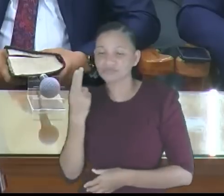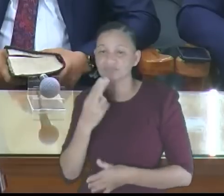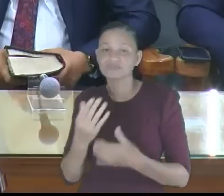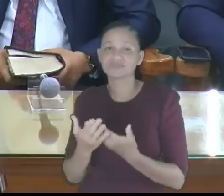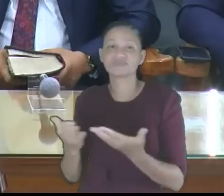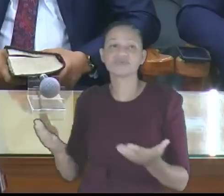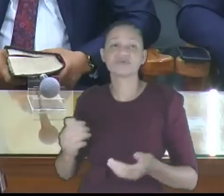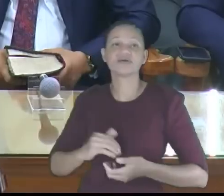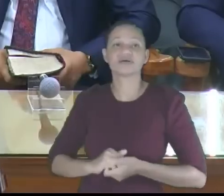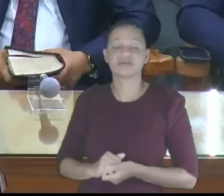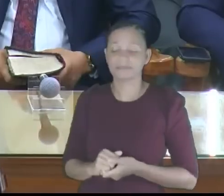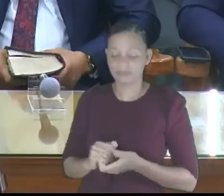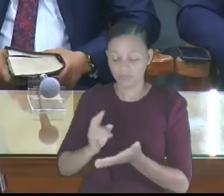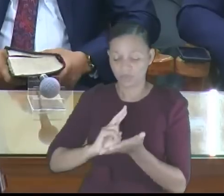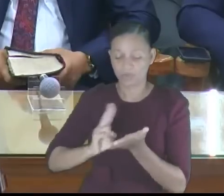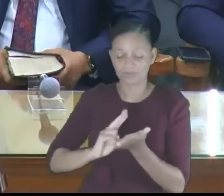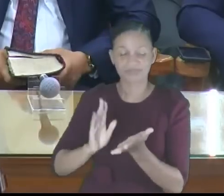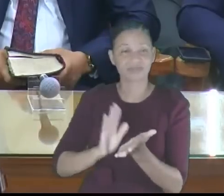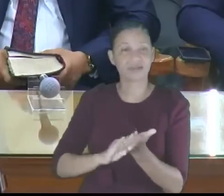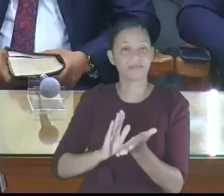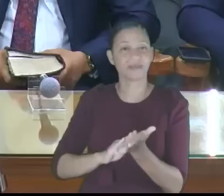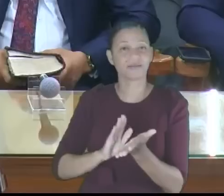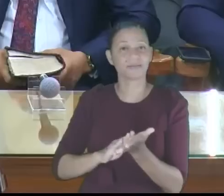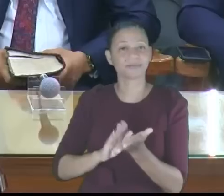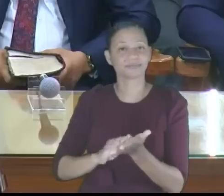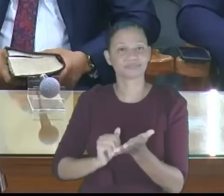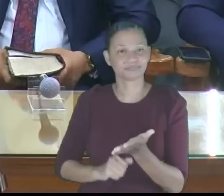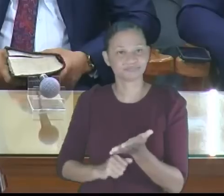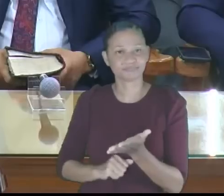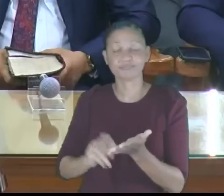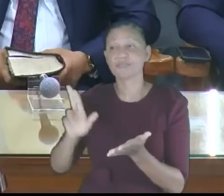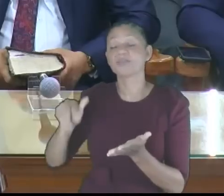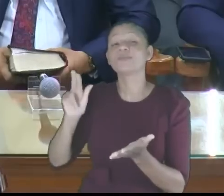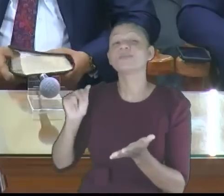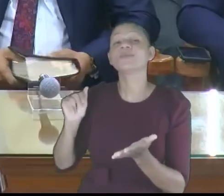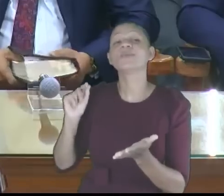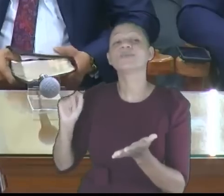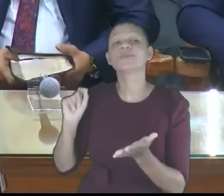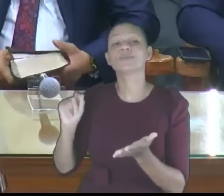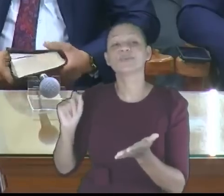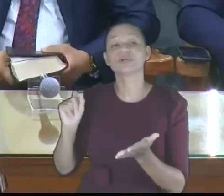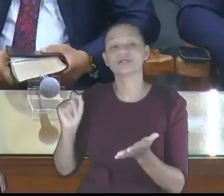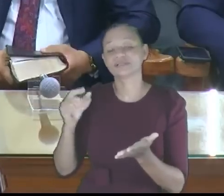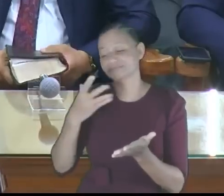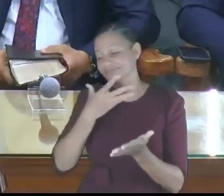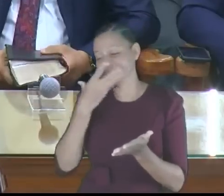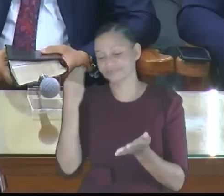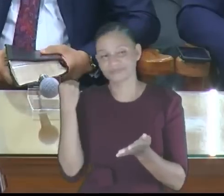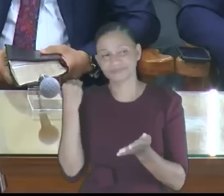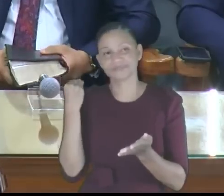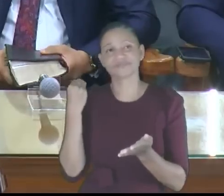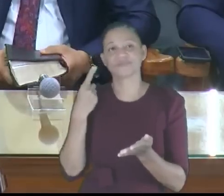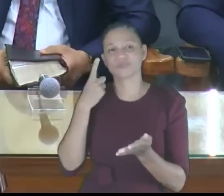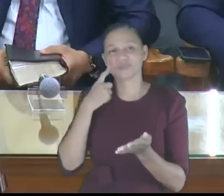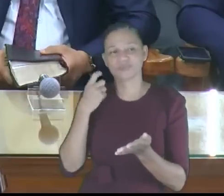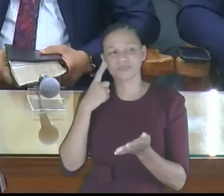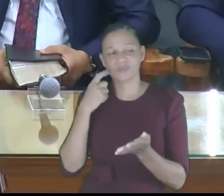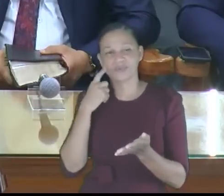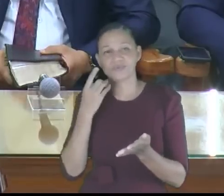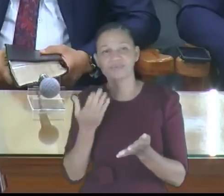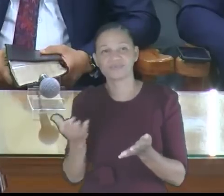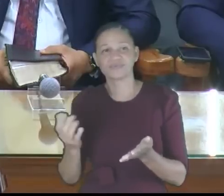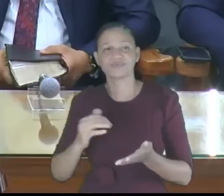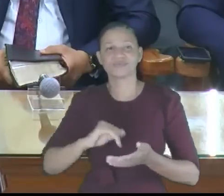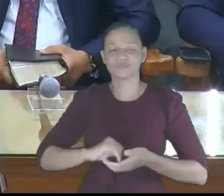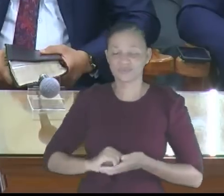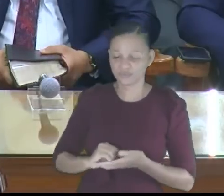mão, na palma da mão. Para nunca o quê? Para nunca o quê? Esquecer. Chorando. As mães que perdiam os filhos iam